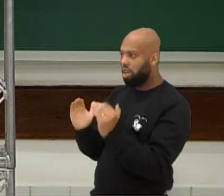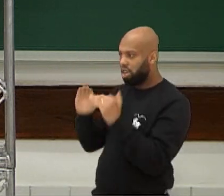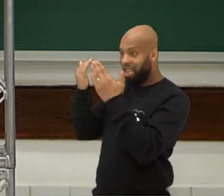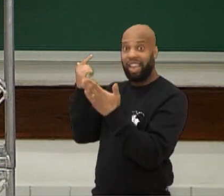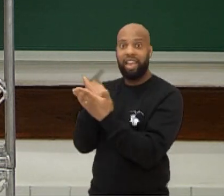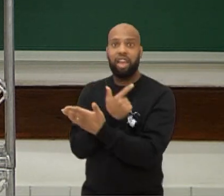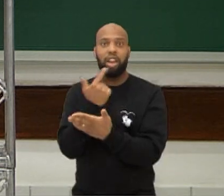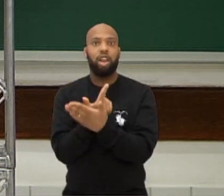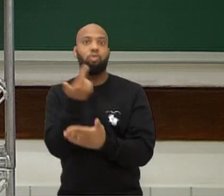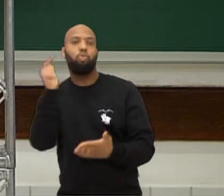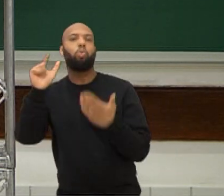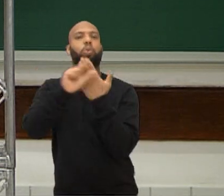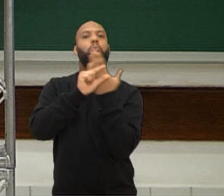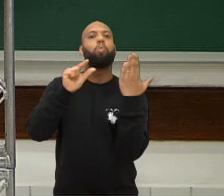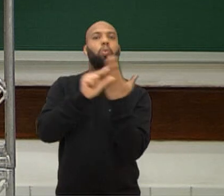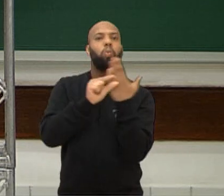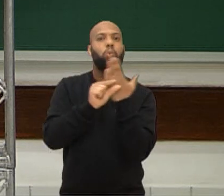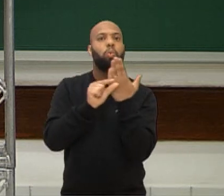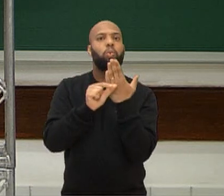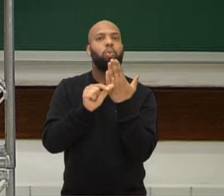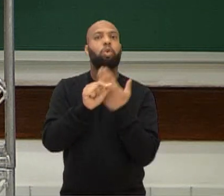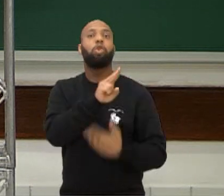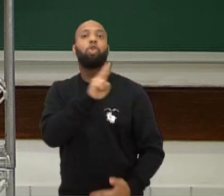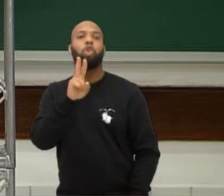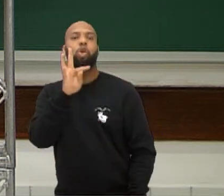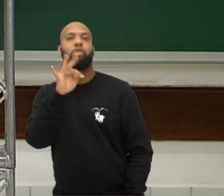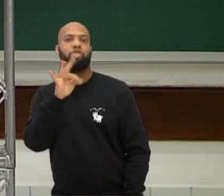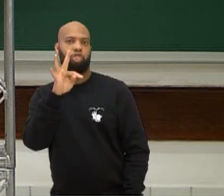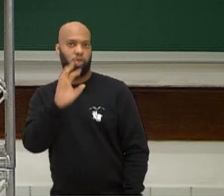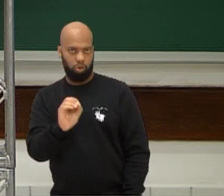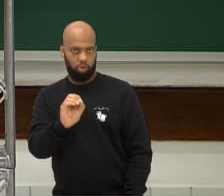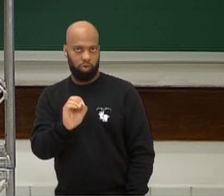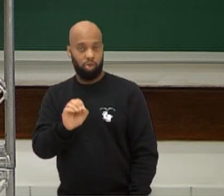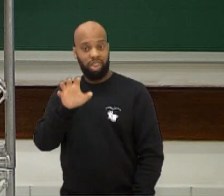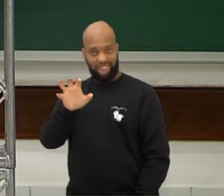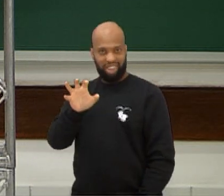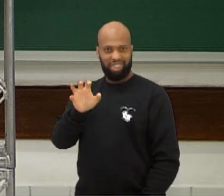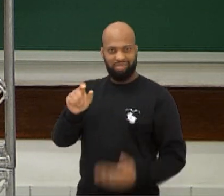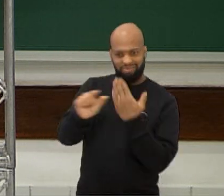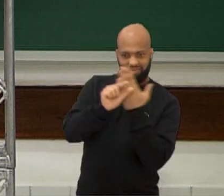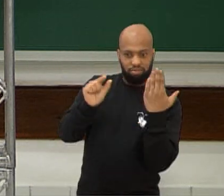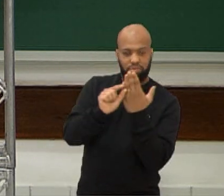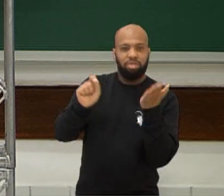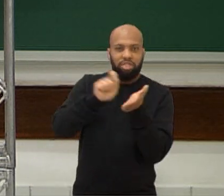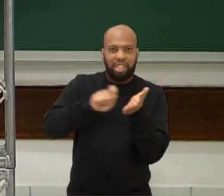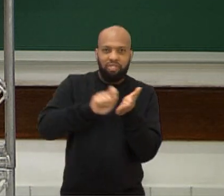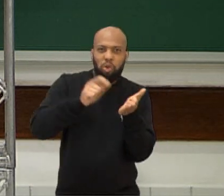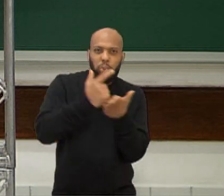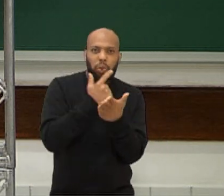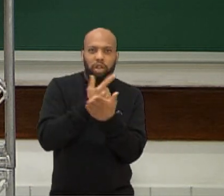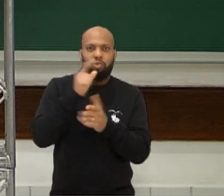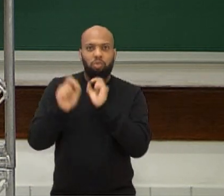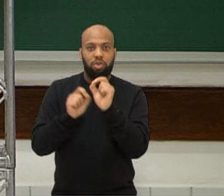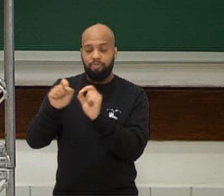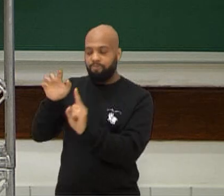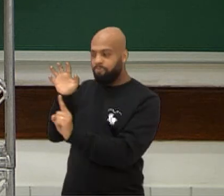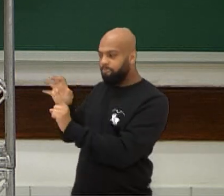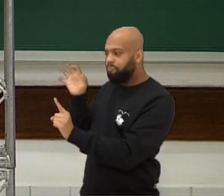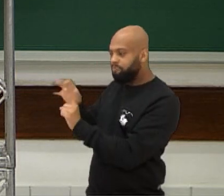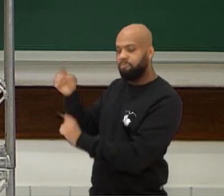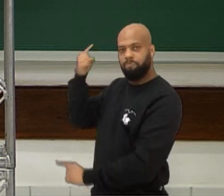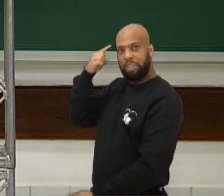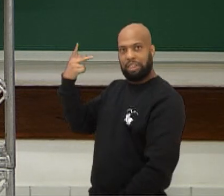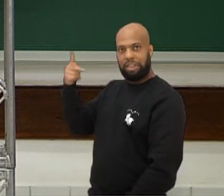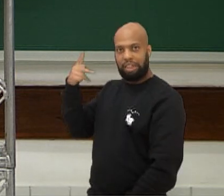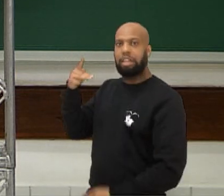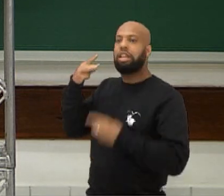do escritor, filósofo Tito Livio. Tito Livio ele vai escrever uma obra que vai influenciar ali o